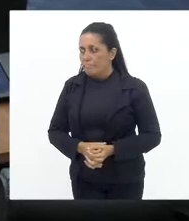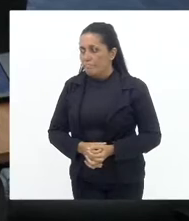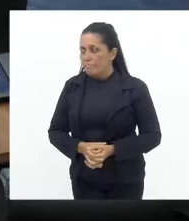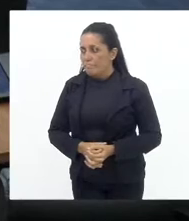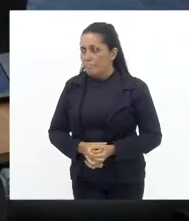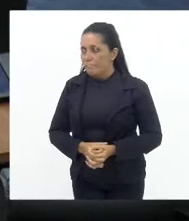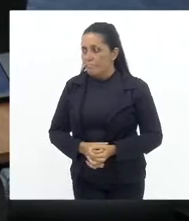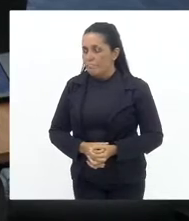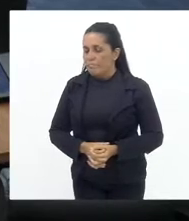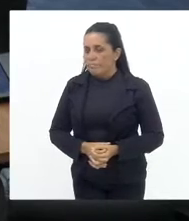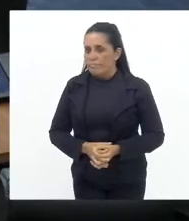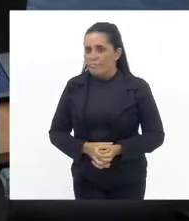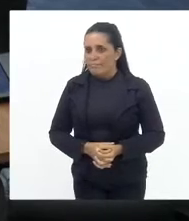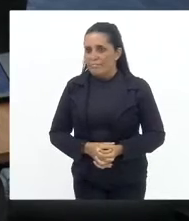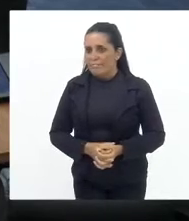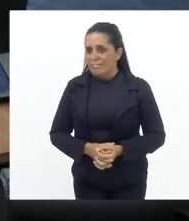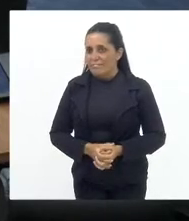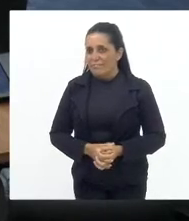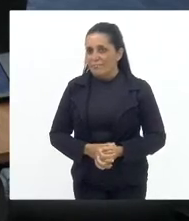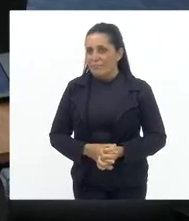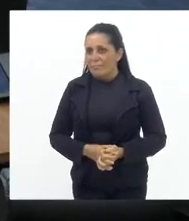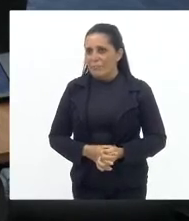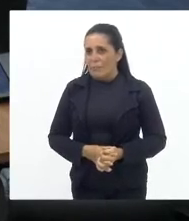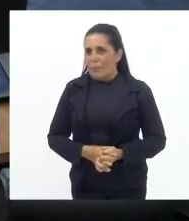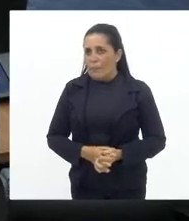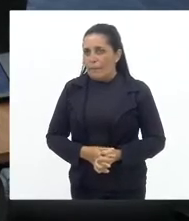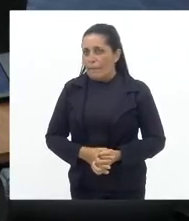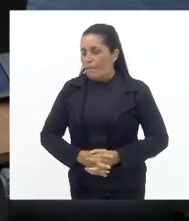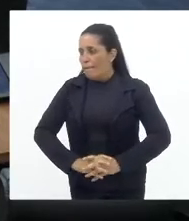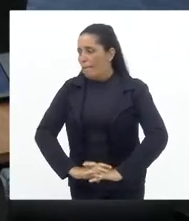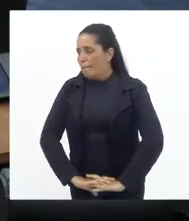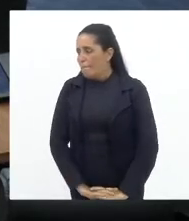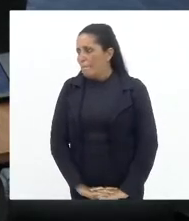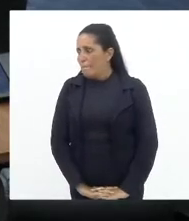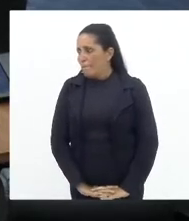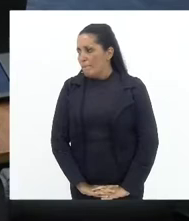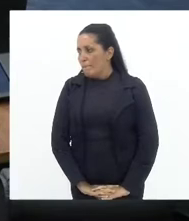perto de você ou por dia e